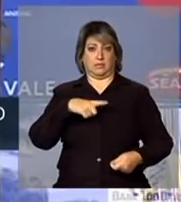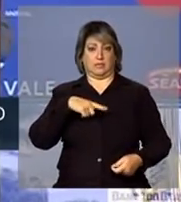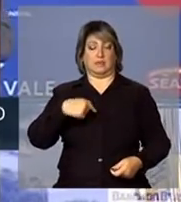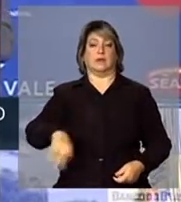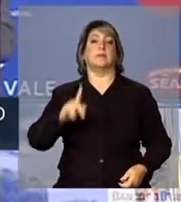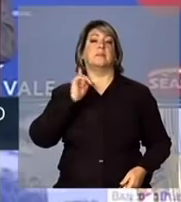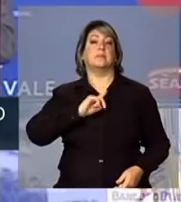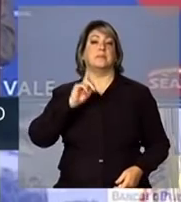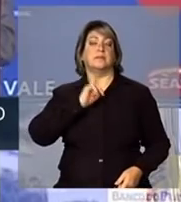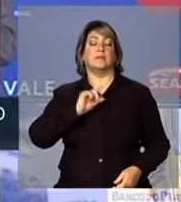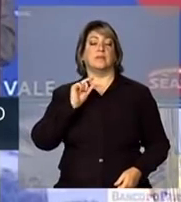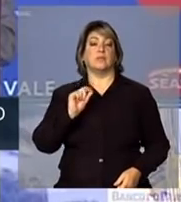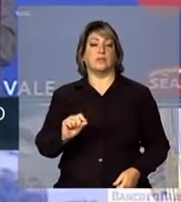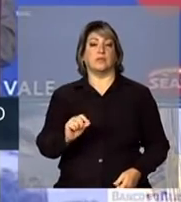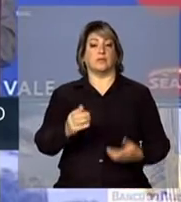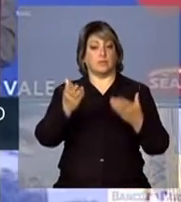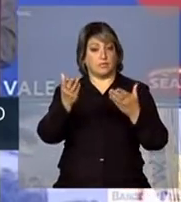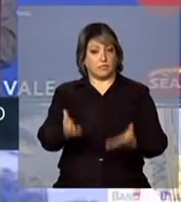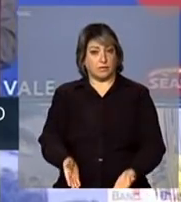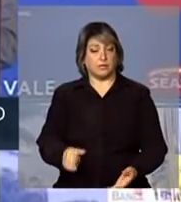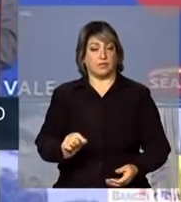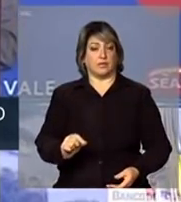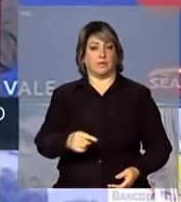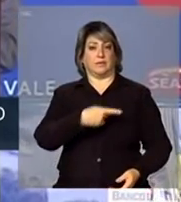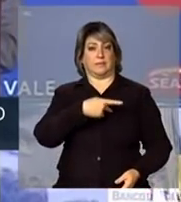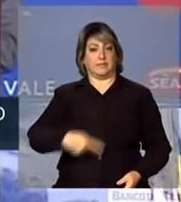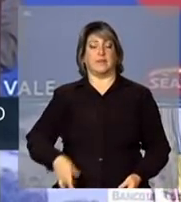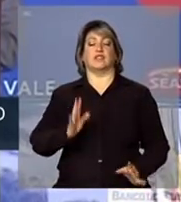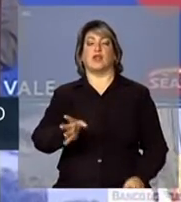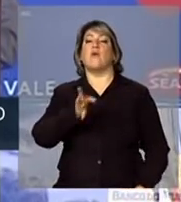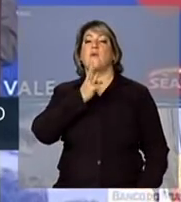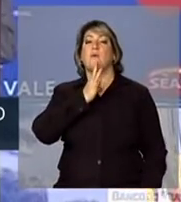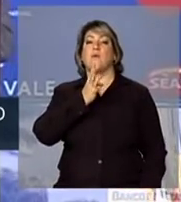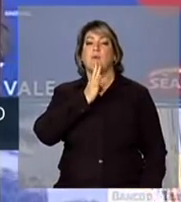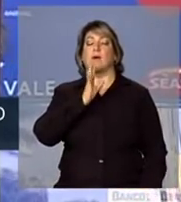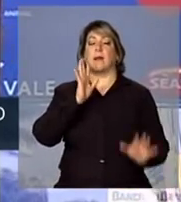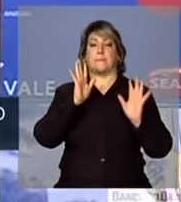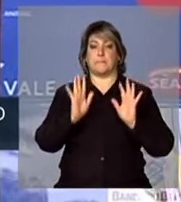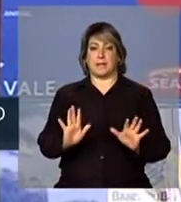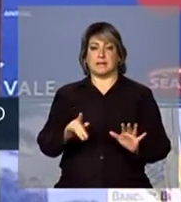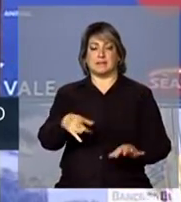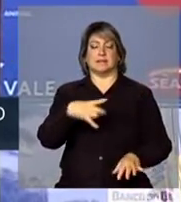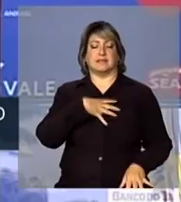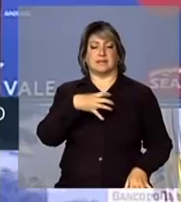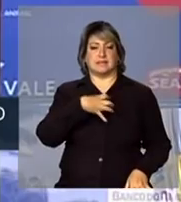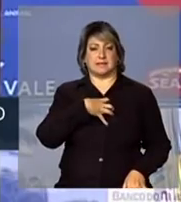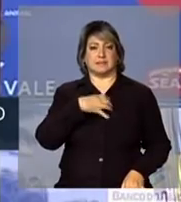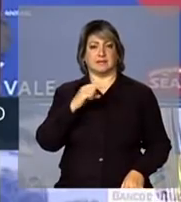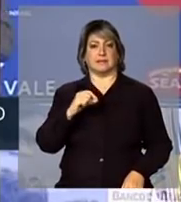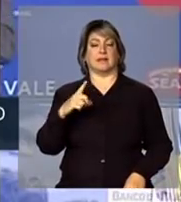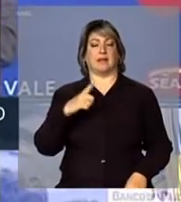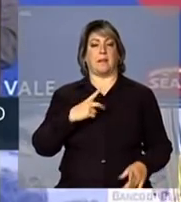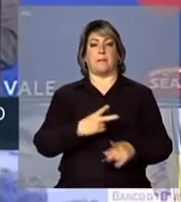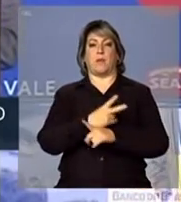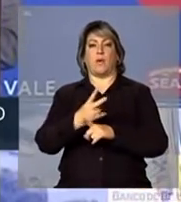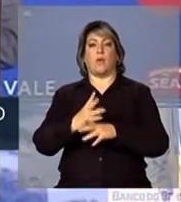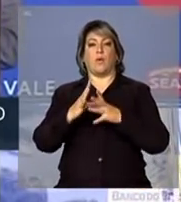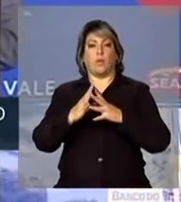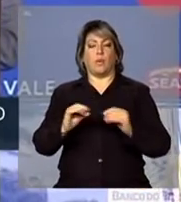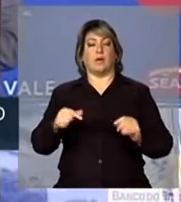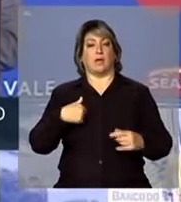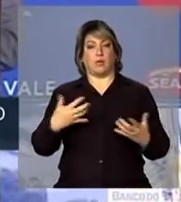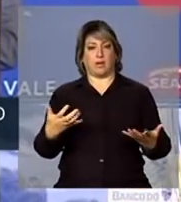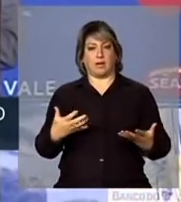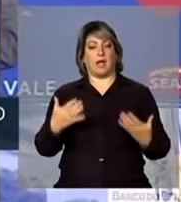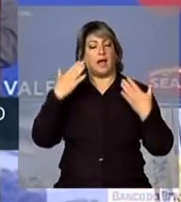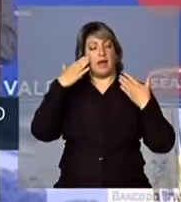Minas Gerais, o qual Vossa Excelência não só já tem conhecimento, mas a sua sensibilidade tem procurado resolver, e eu